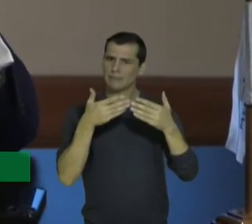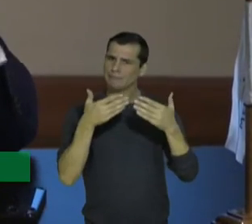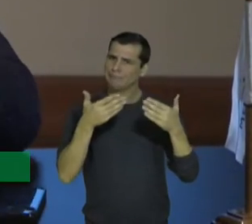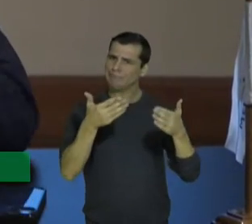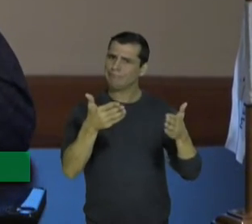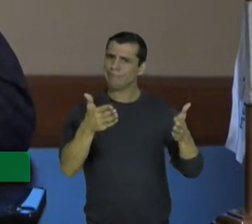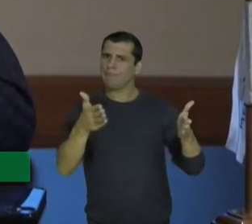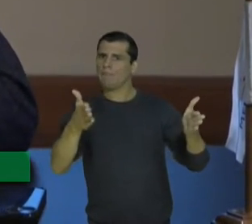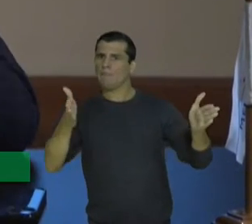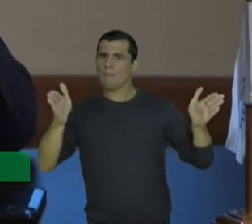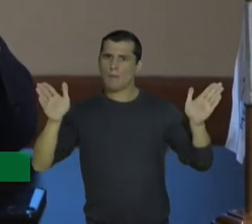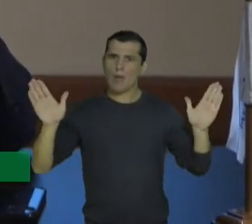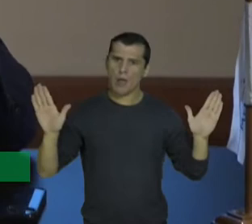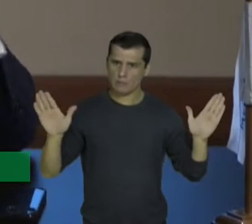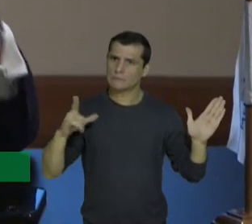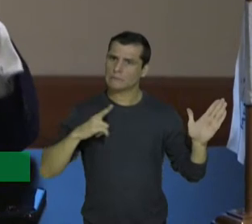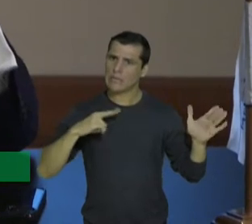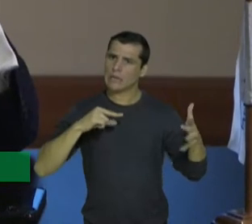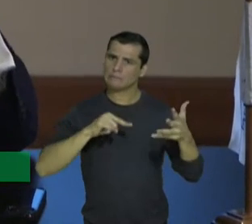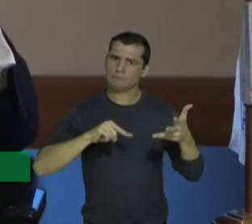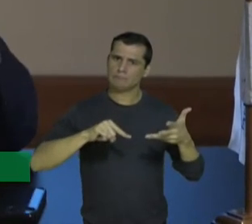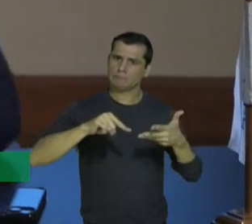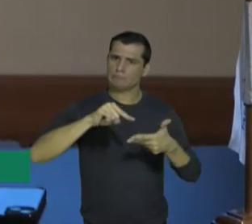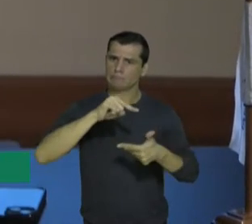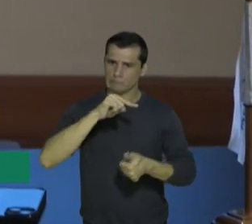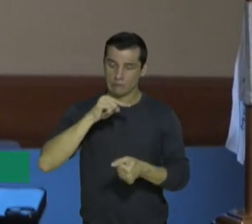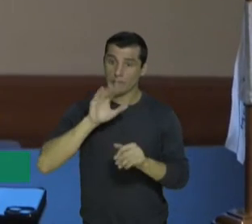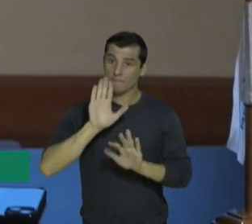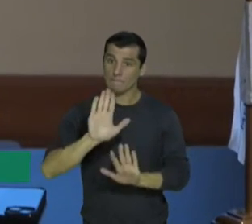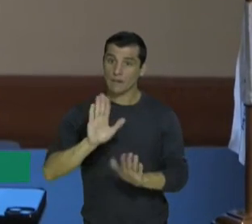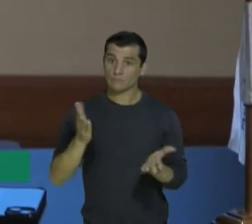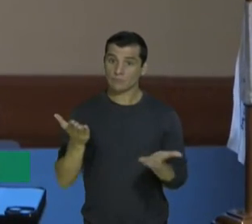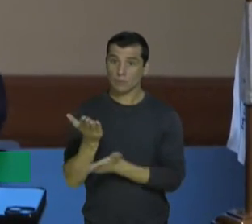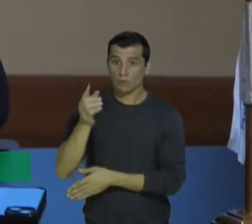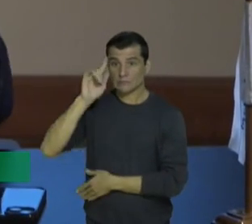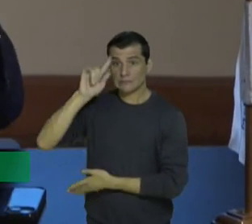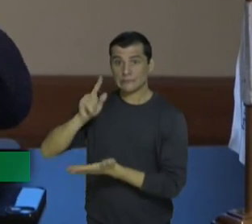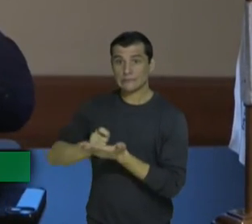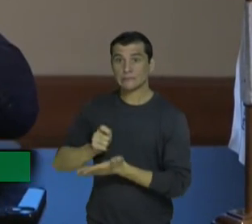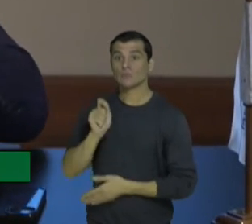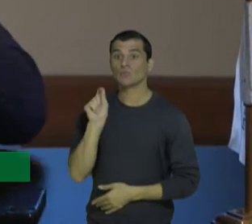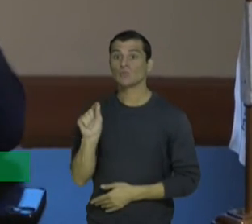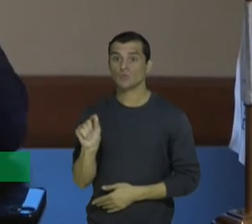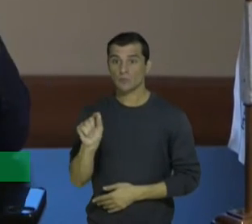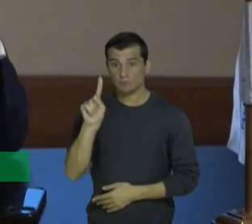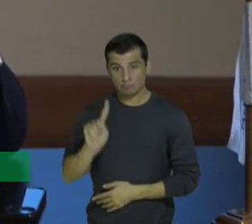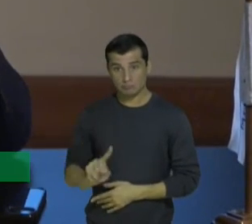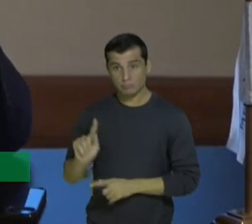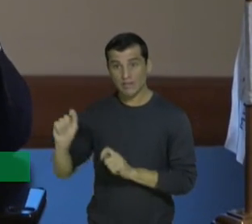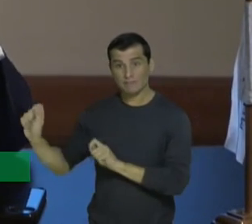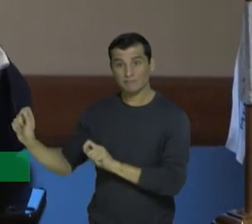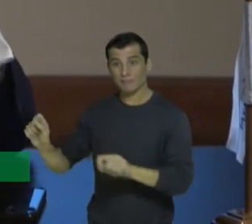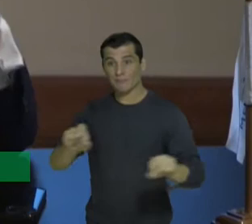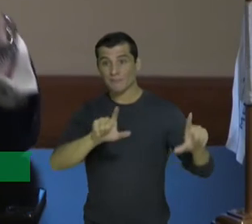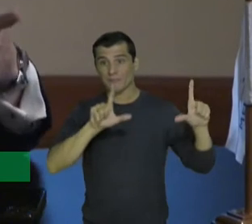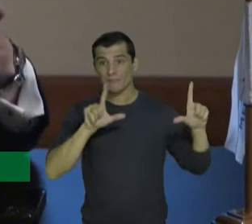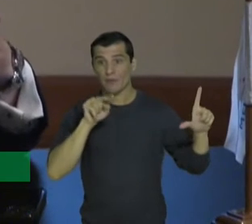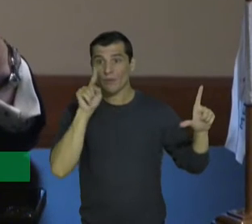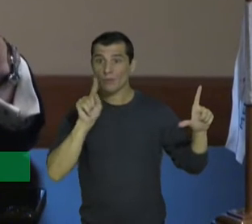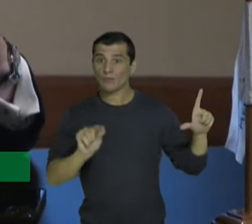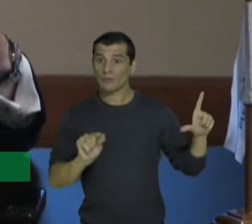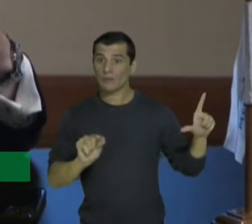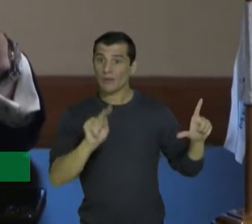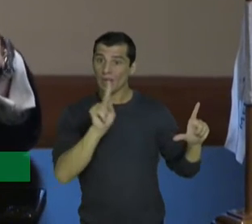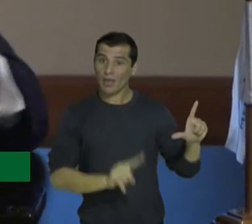discurso eh eu resolvi decidir inclusive preparei uns slides não sei se vou mostrar e falar sobre integração